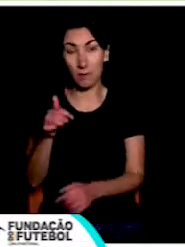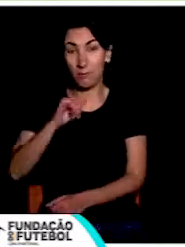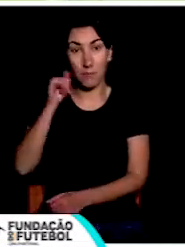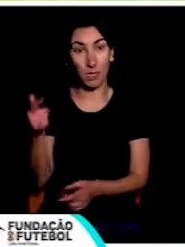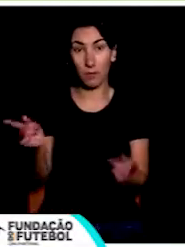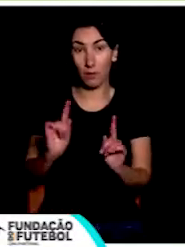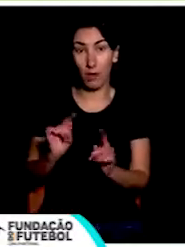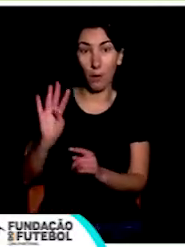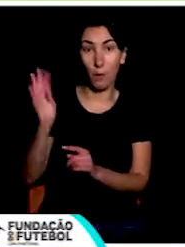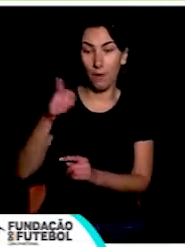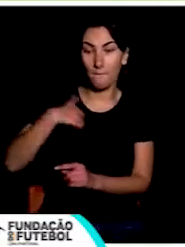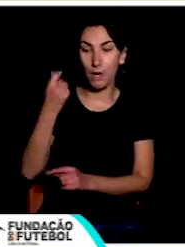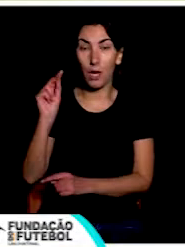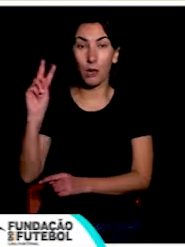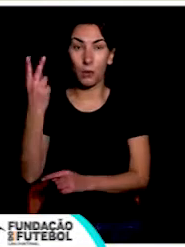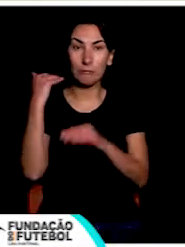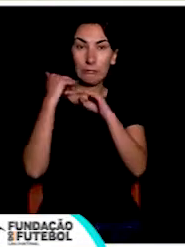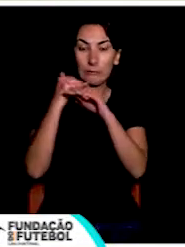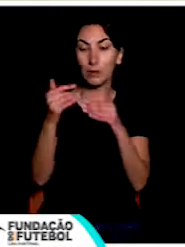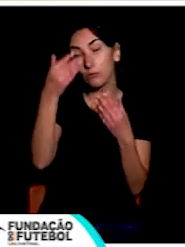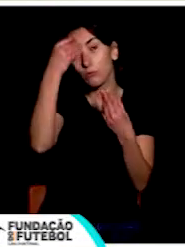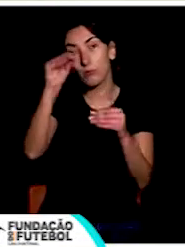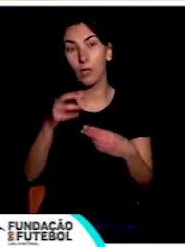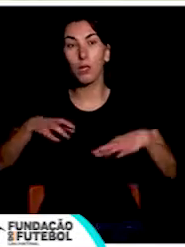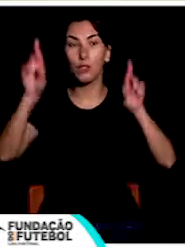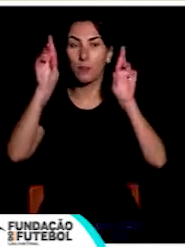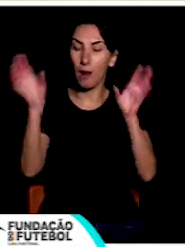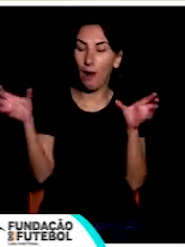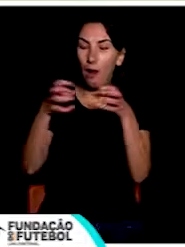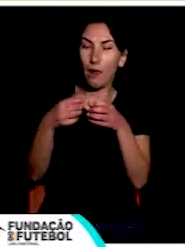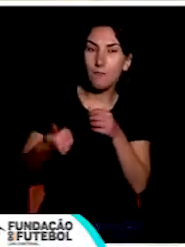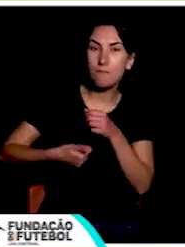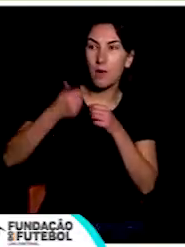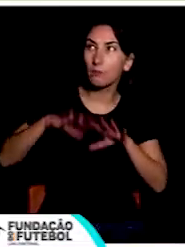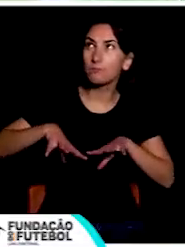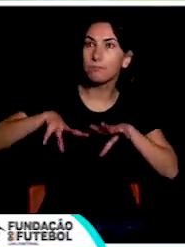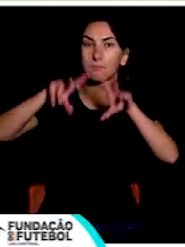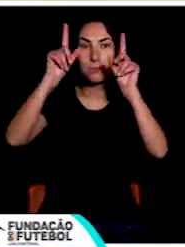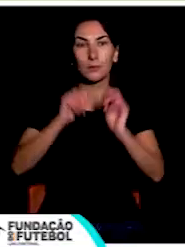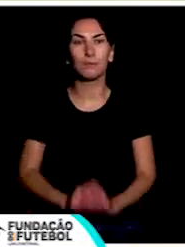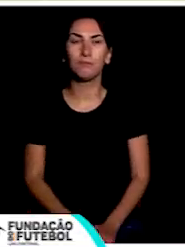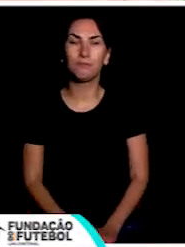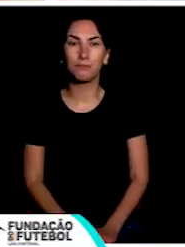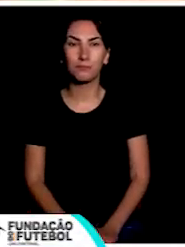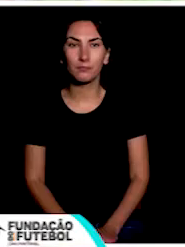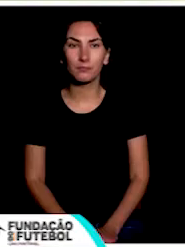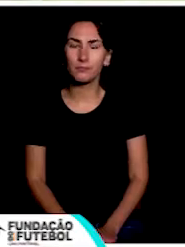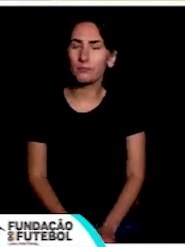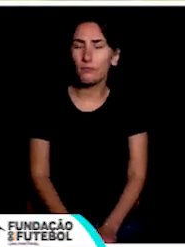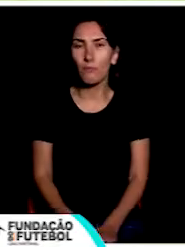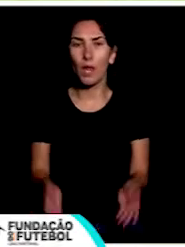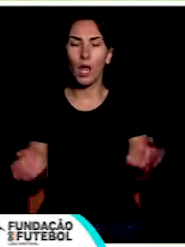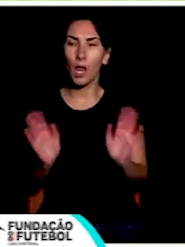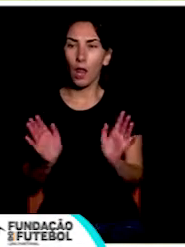perdeu. 4 vitórias e 2 empates até aqui. O treinador espera que a equipa ainda melhore mais com o correr da competição. Não, a equipa